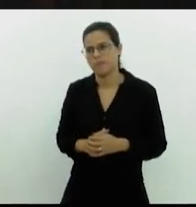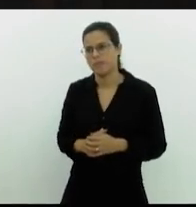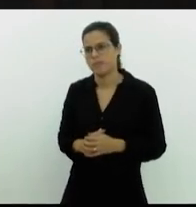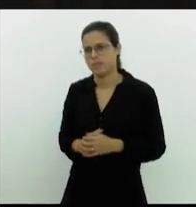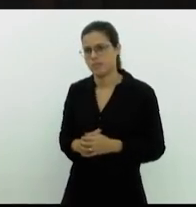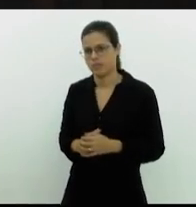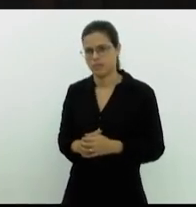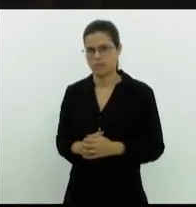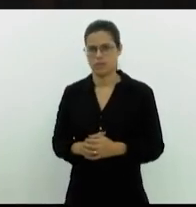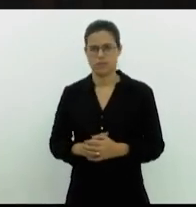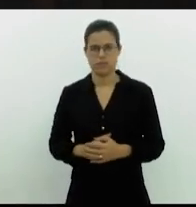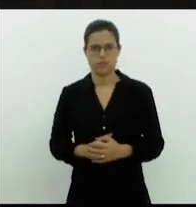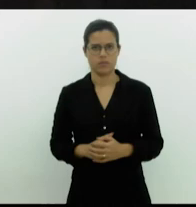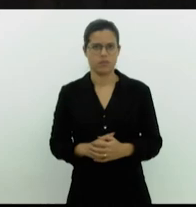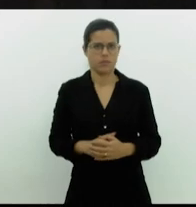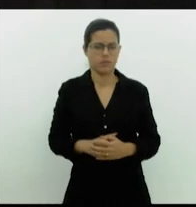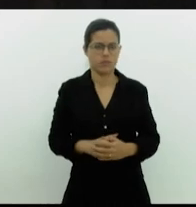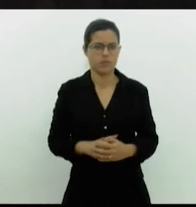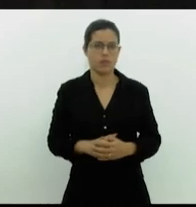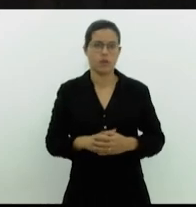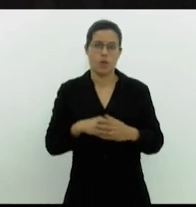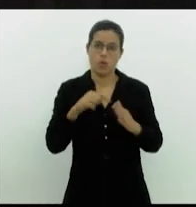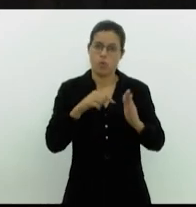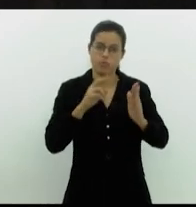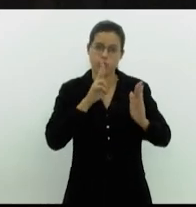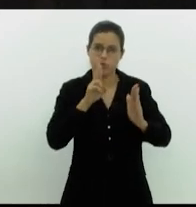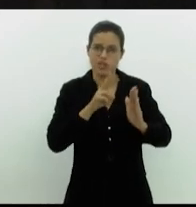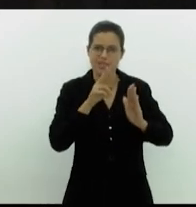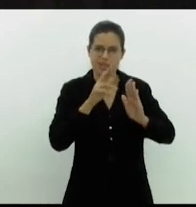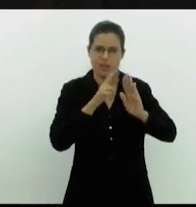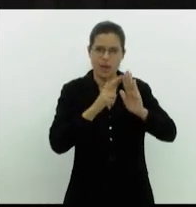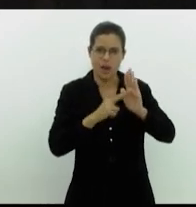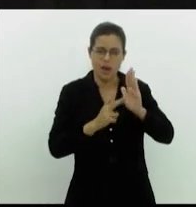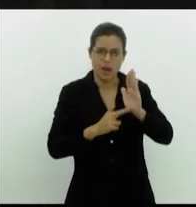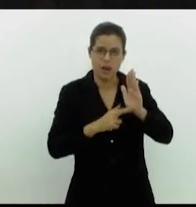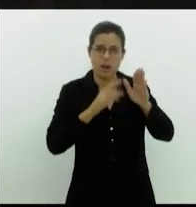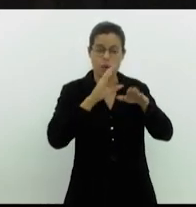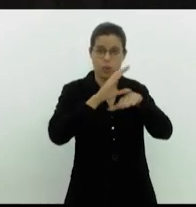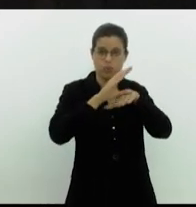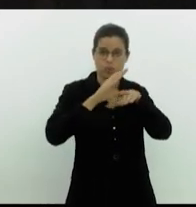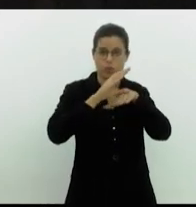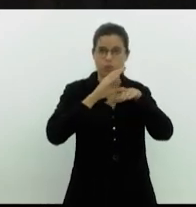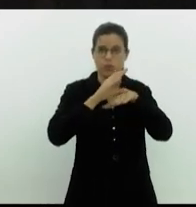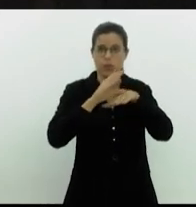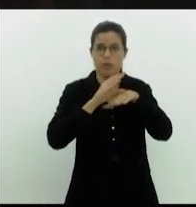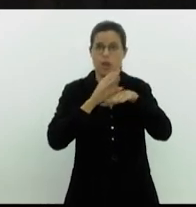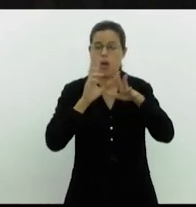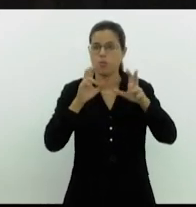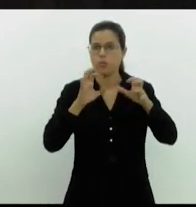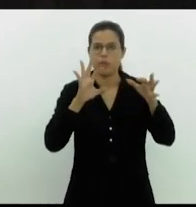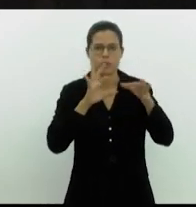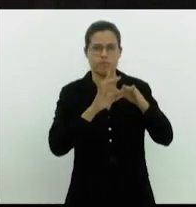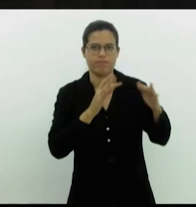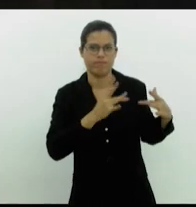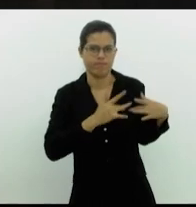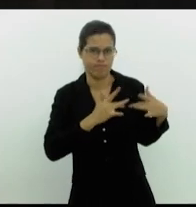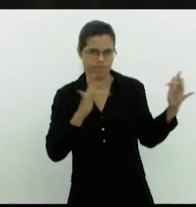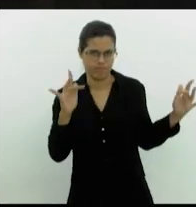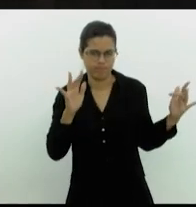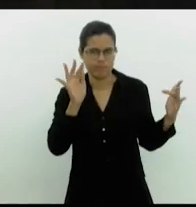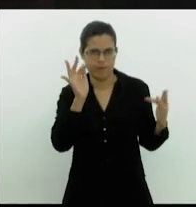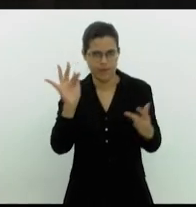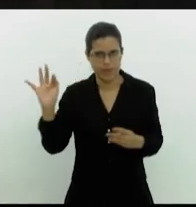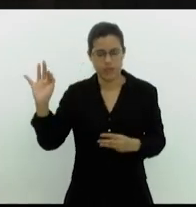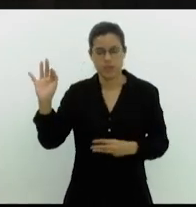arguindo-se o princípio constitucional da solidariedade federativa, que os